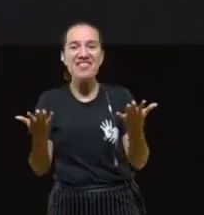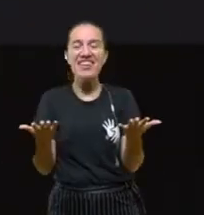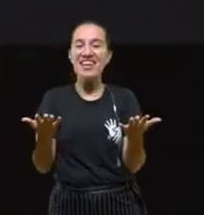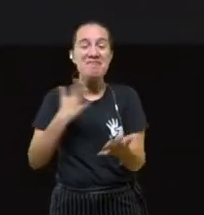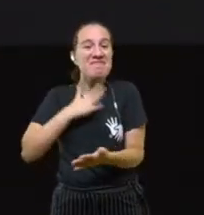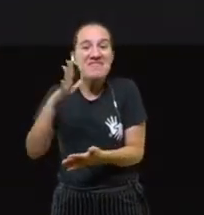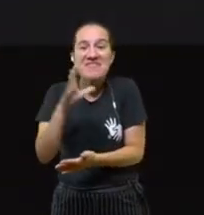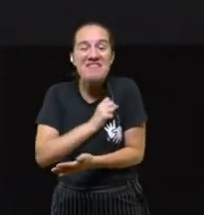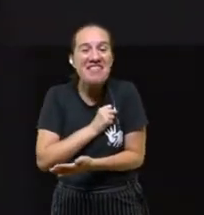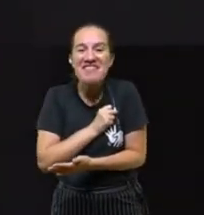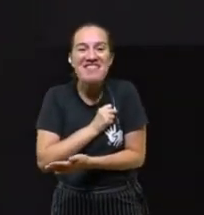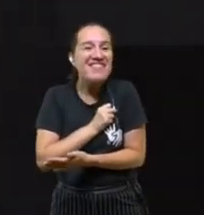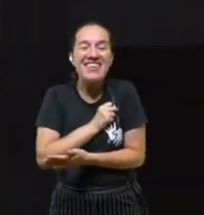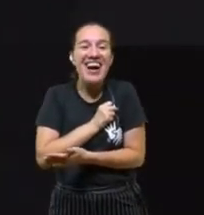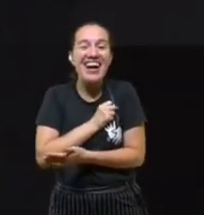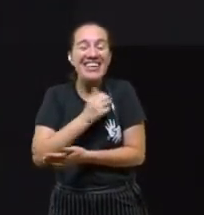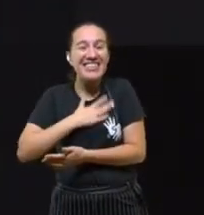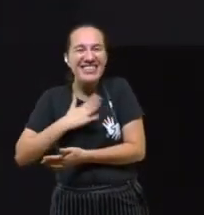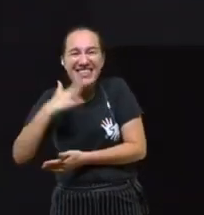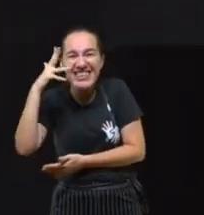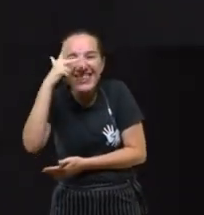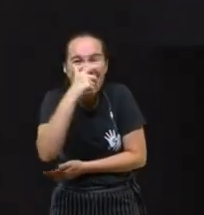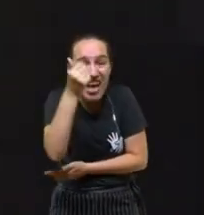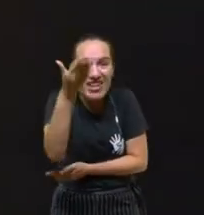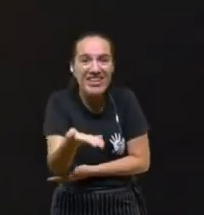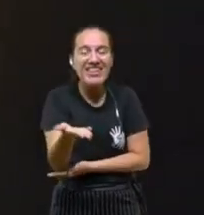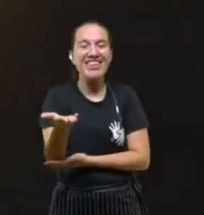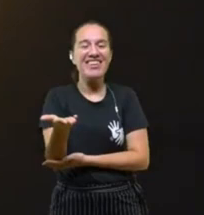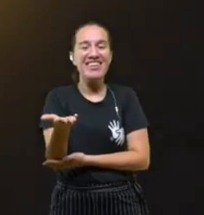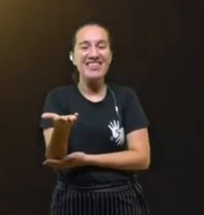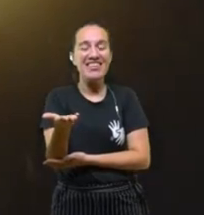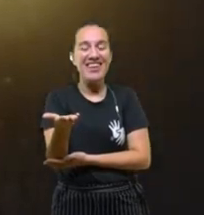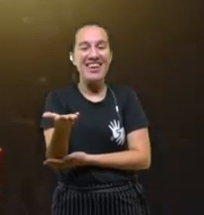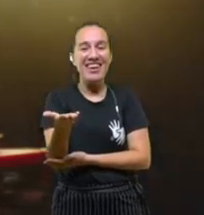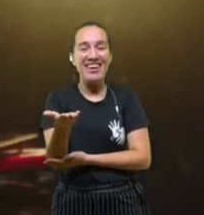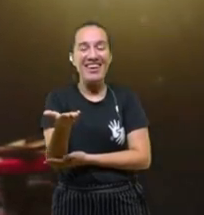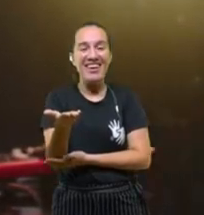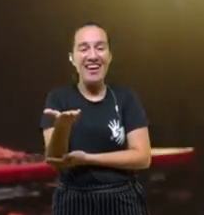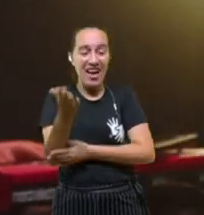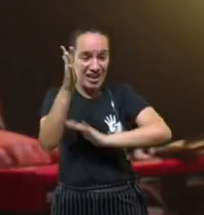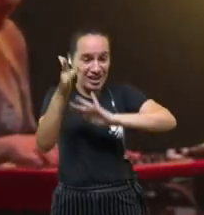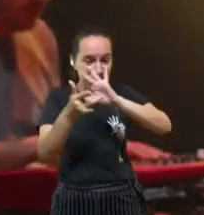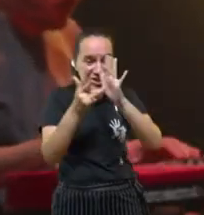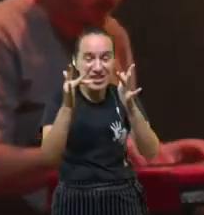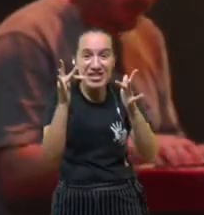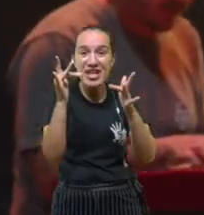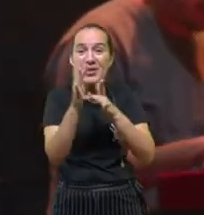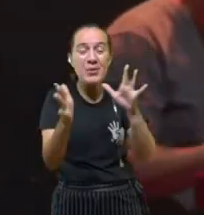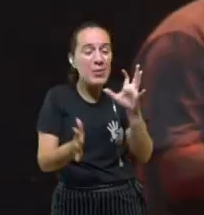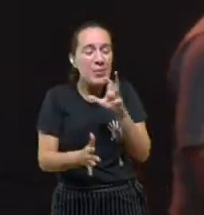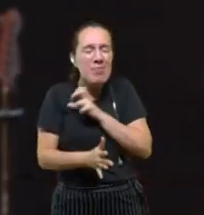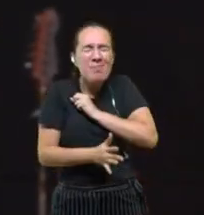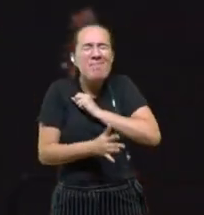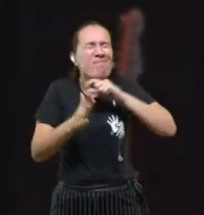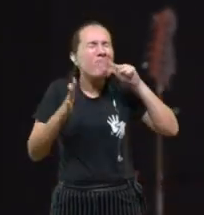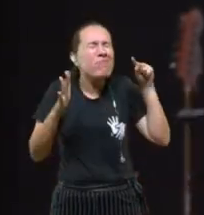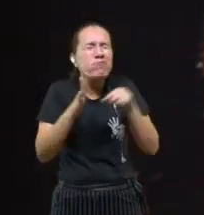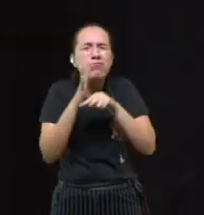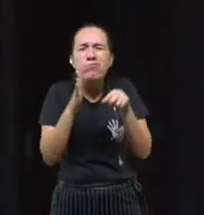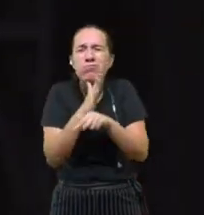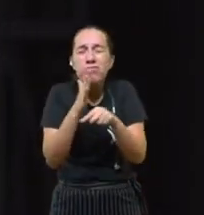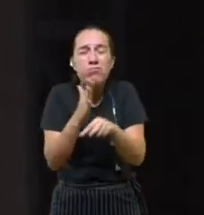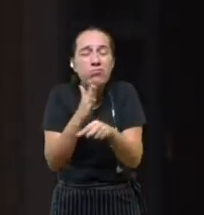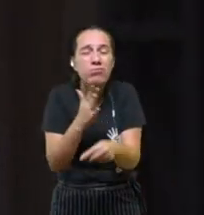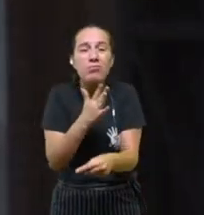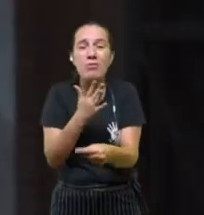amado, ei, meu lindo. Sabe quanto Jesus nos ama, quanto que